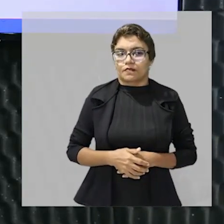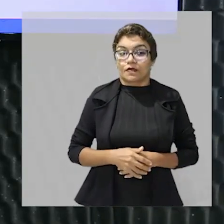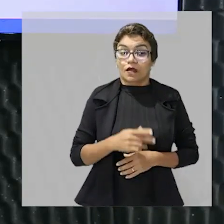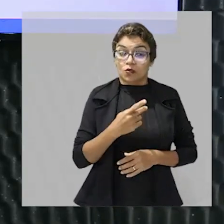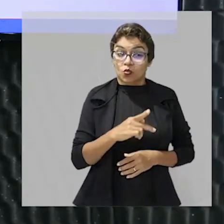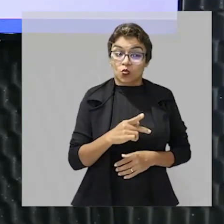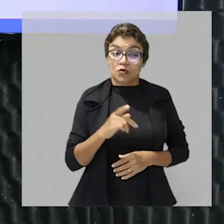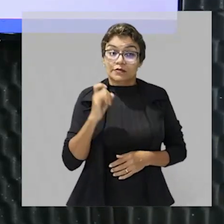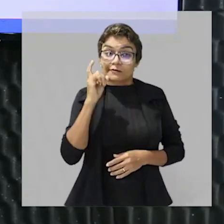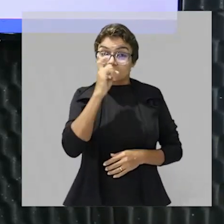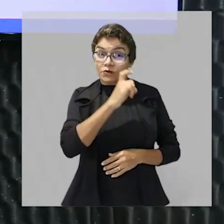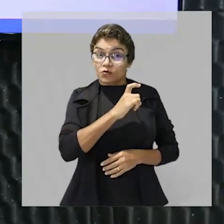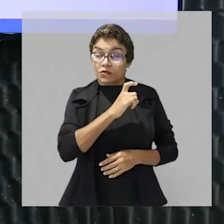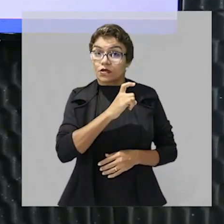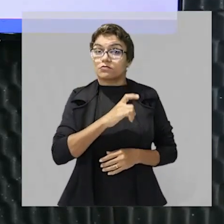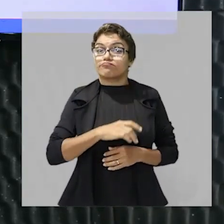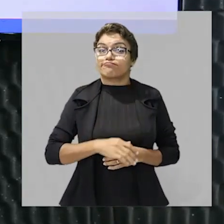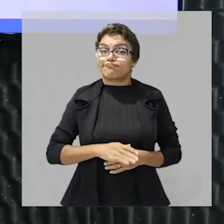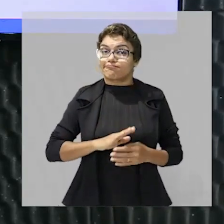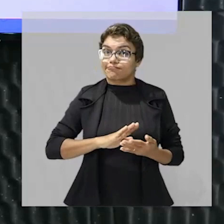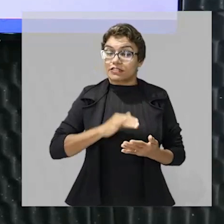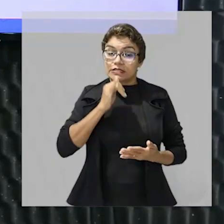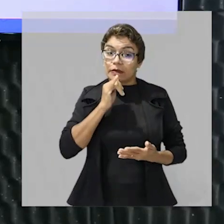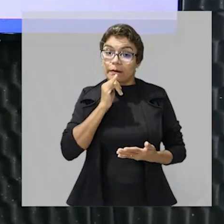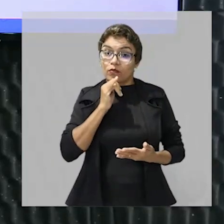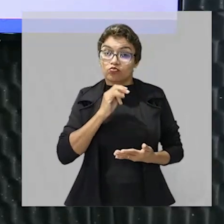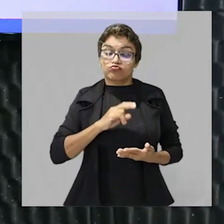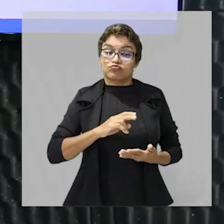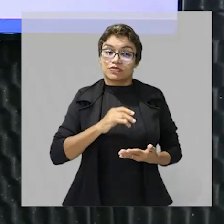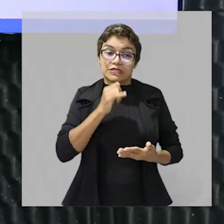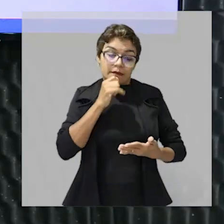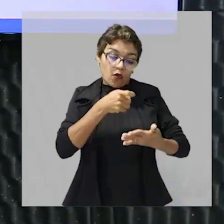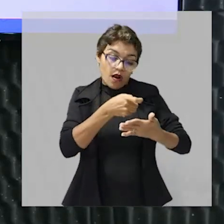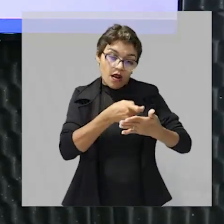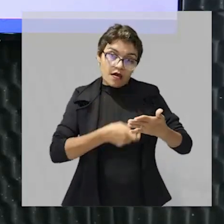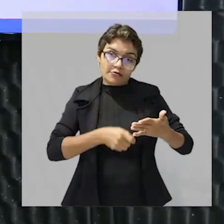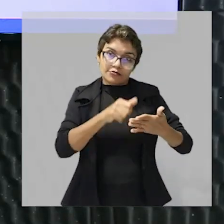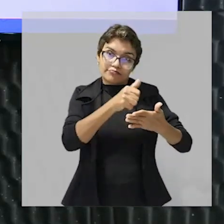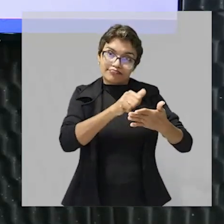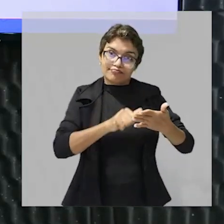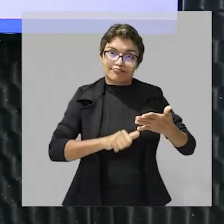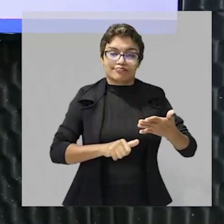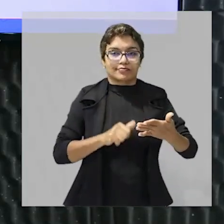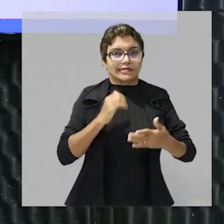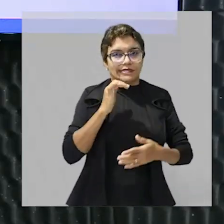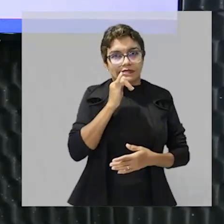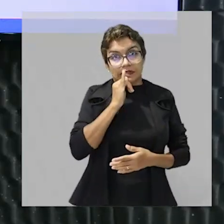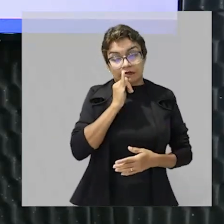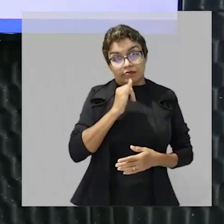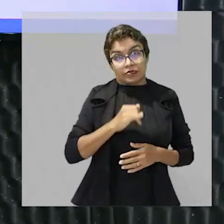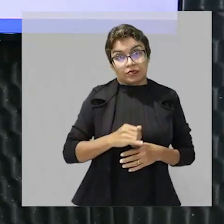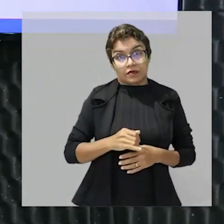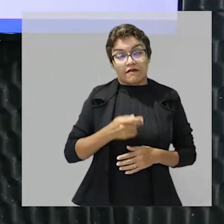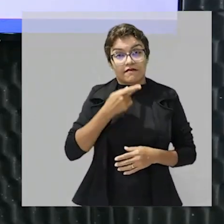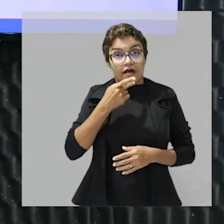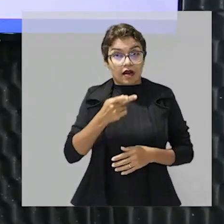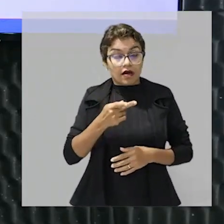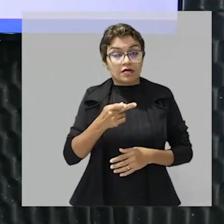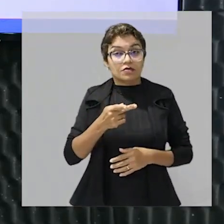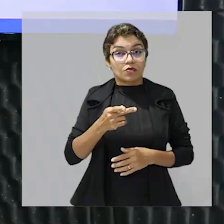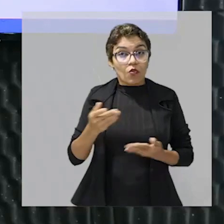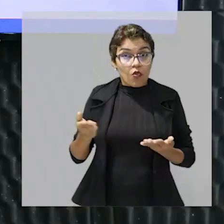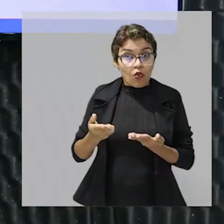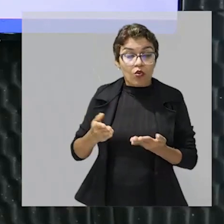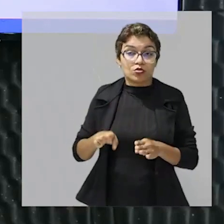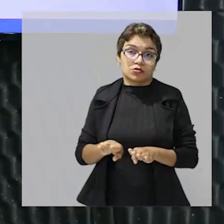dificuldade, era um garoto, de interpretação é gigantesca. Eu estou falando exatamente do que acontece atualmente.